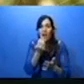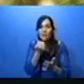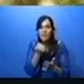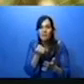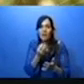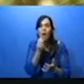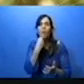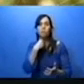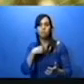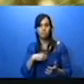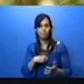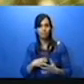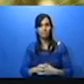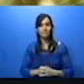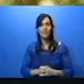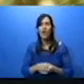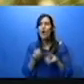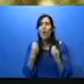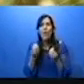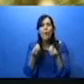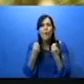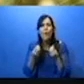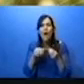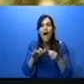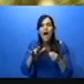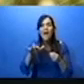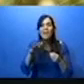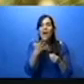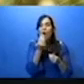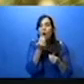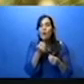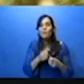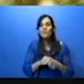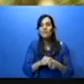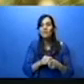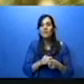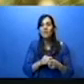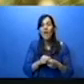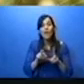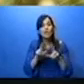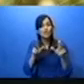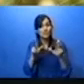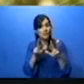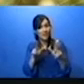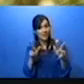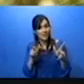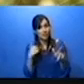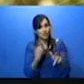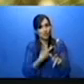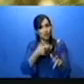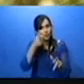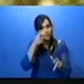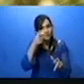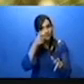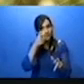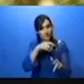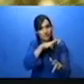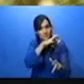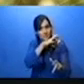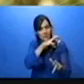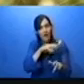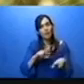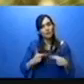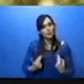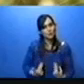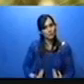dessa presa. E como que uma aranha se alimenta de uma presa? É um processo um pouco diferente da que observamos na maioria dos animais, inclusive nos